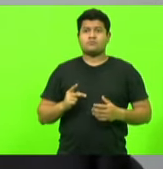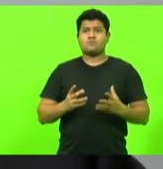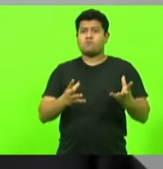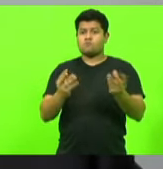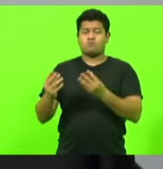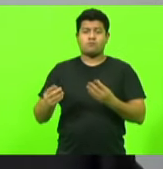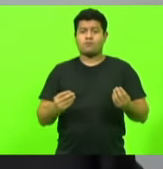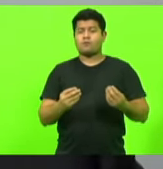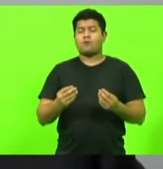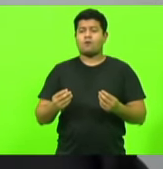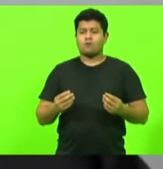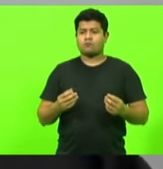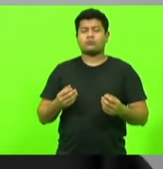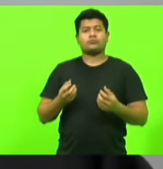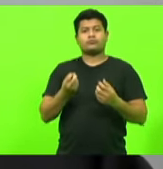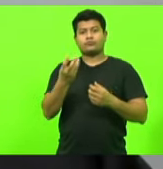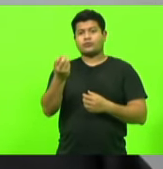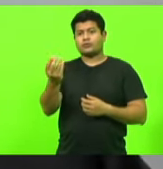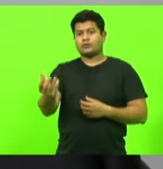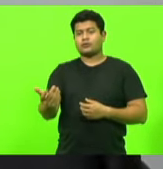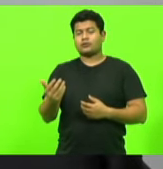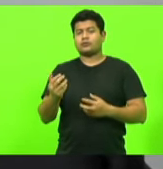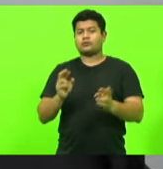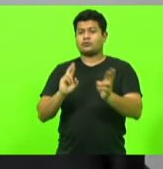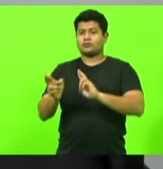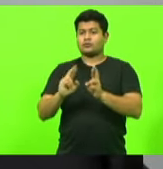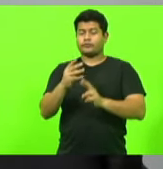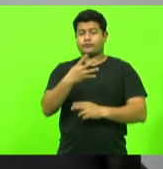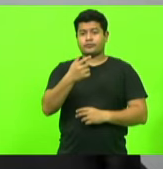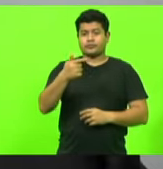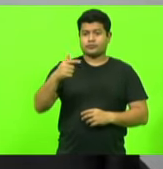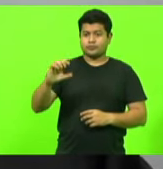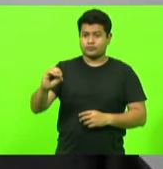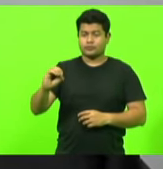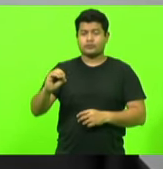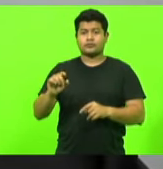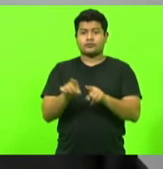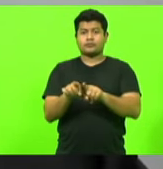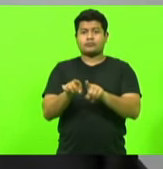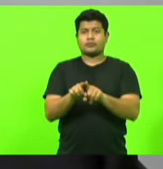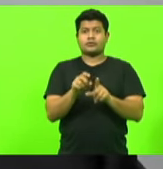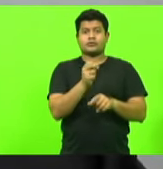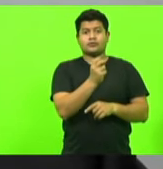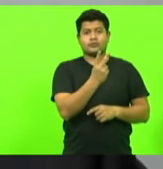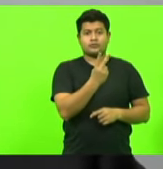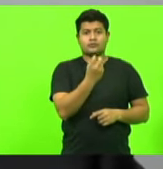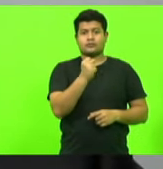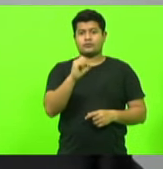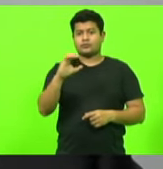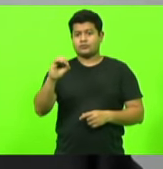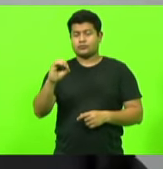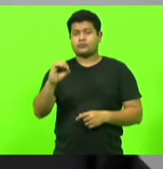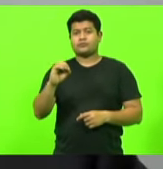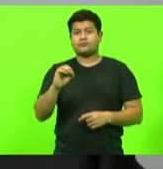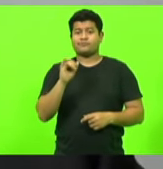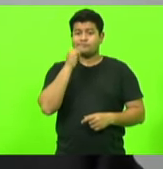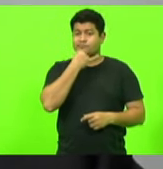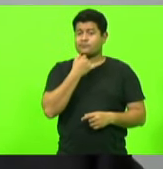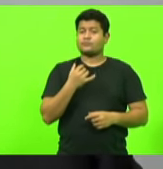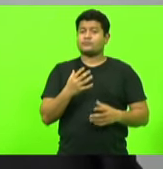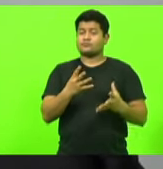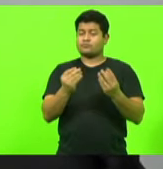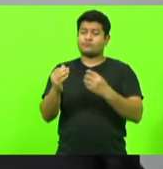pessoas passam tanto na 470 quanto na BR-280 e, infelizmente, vidas